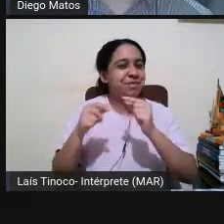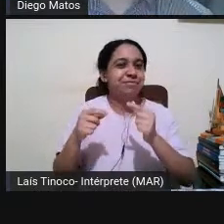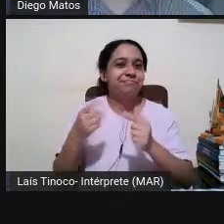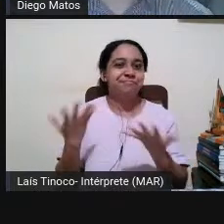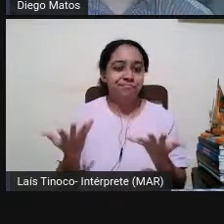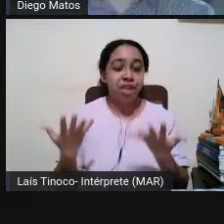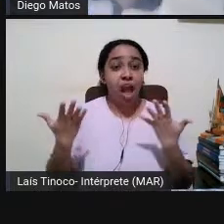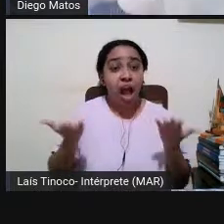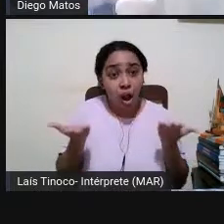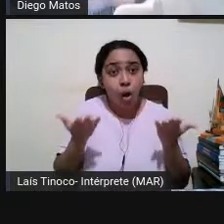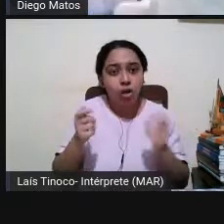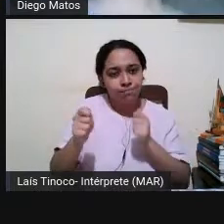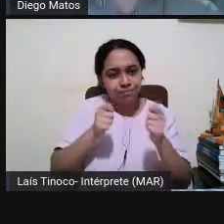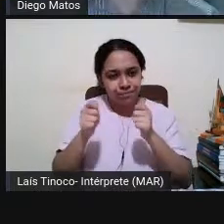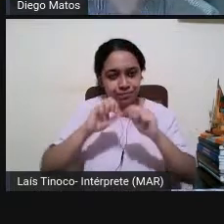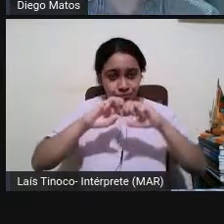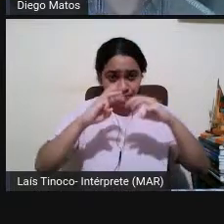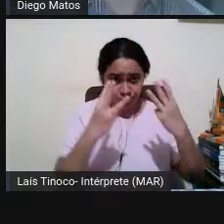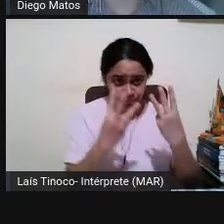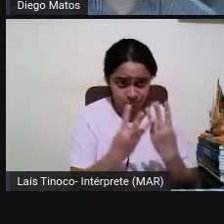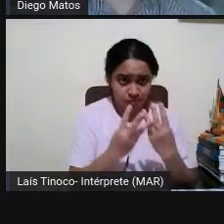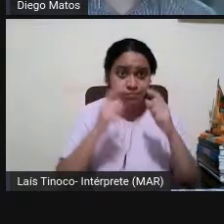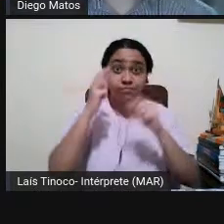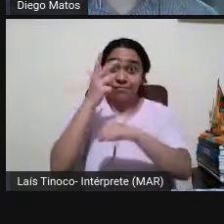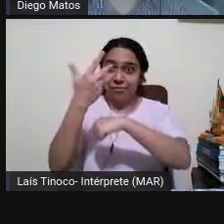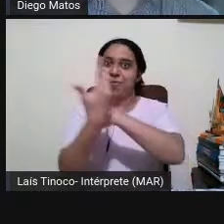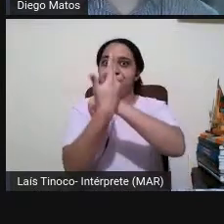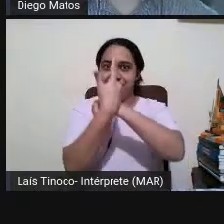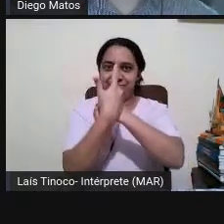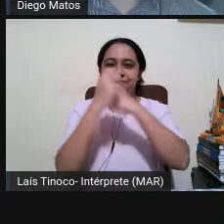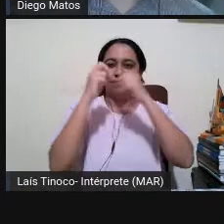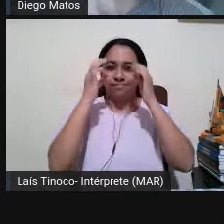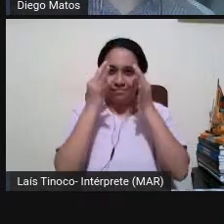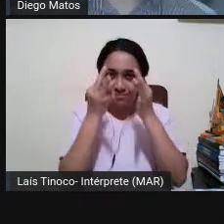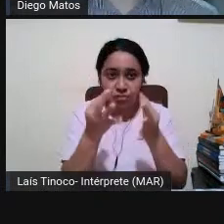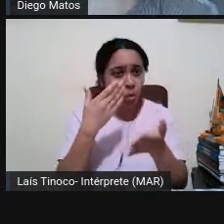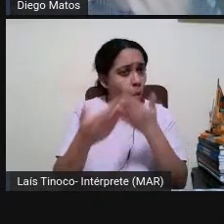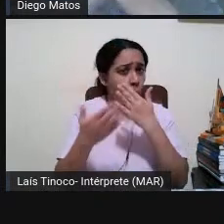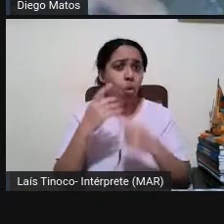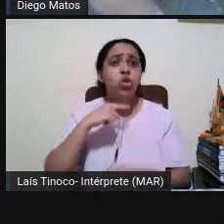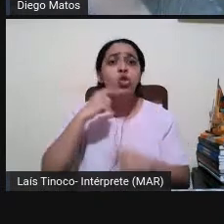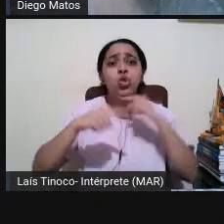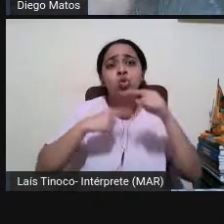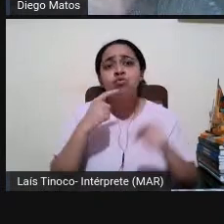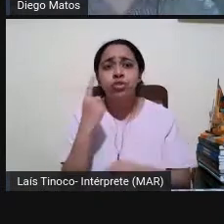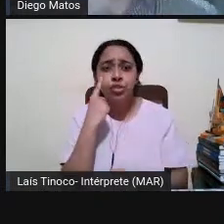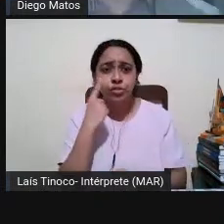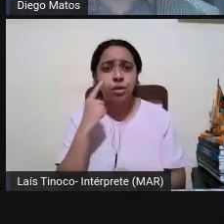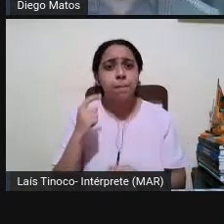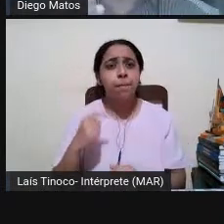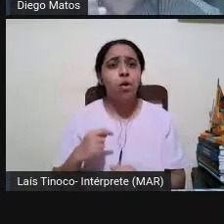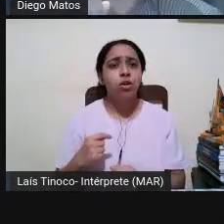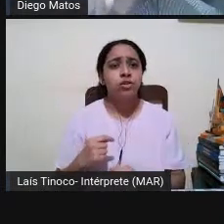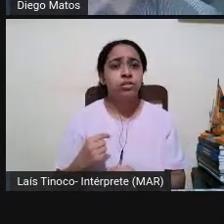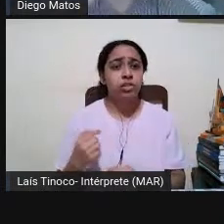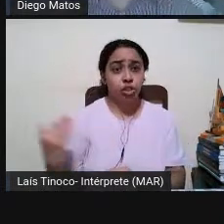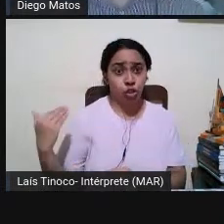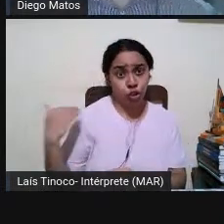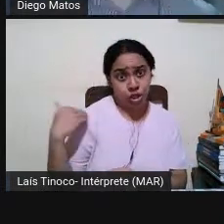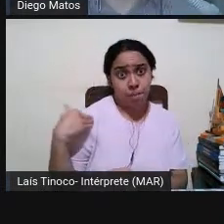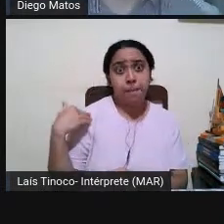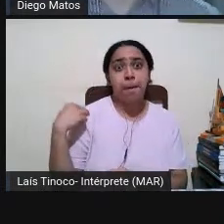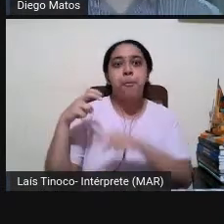comandando pelo PowerPoint acompanhando vocês aqui pela câmera e qualquer dúvida viu podem podem dar o toque aqui no